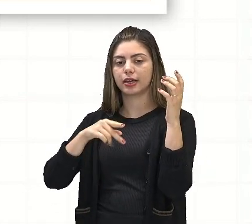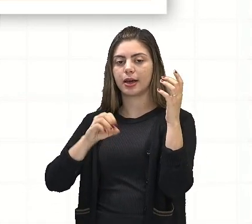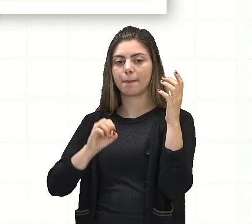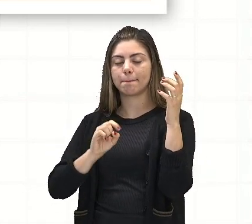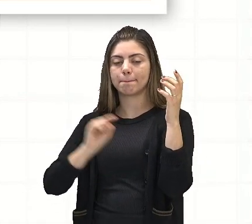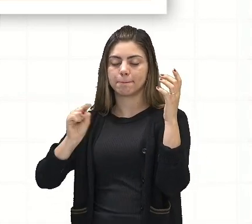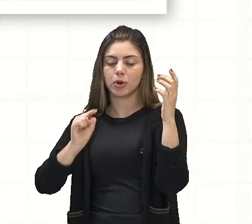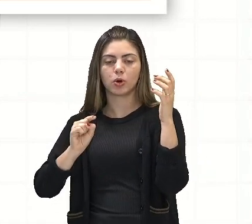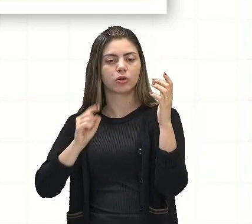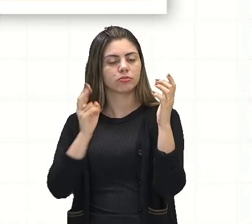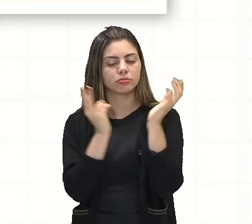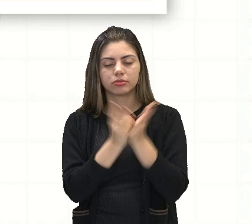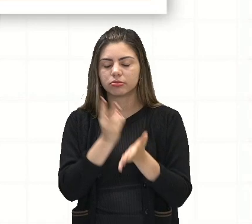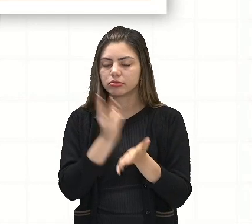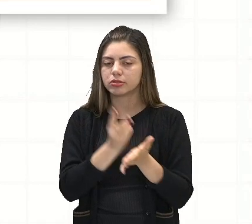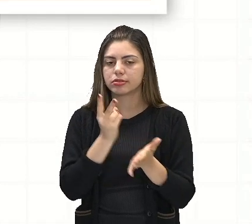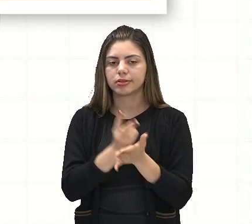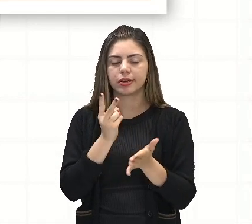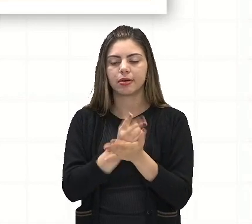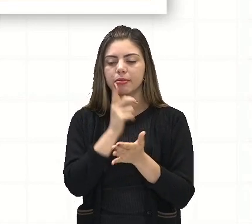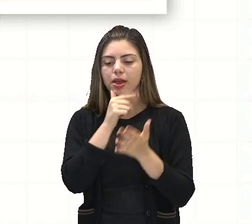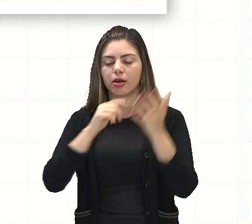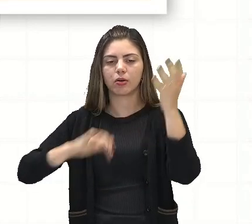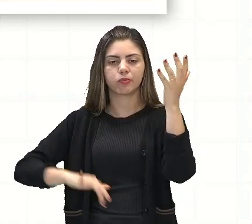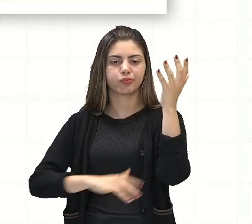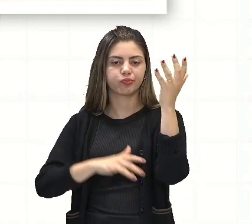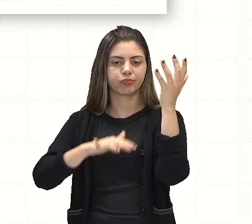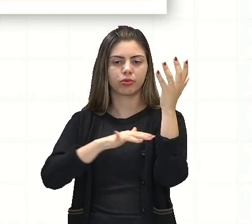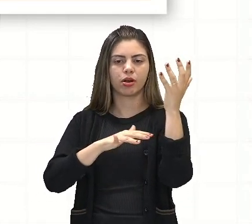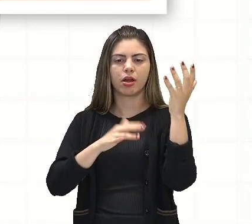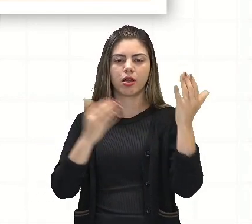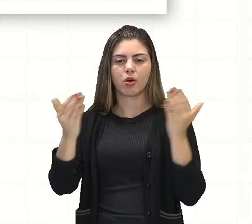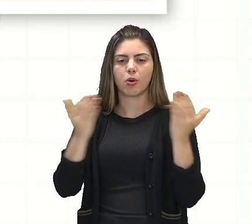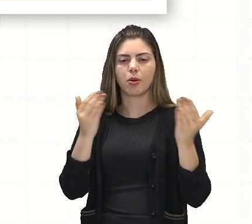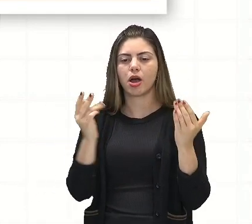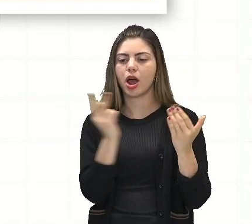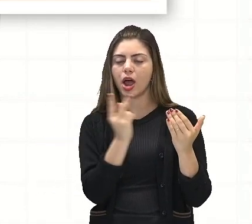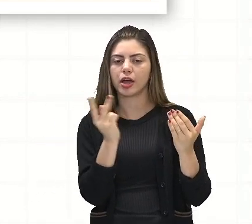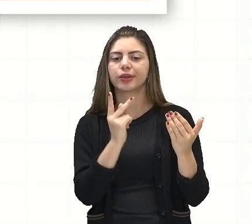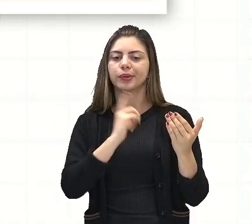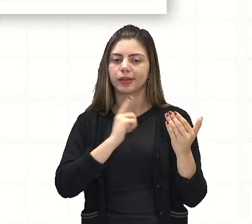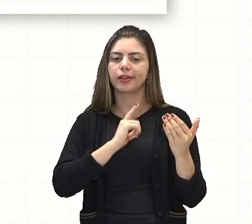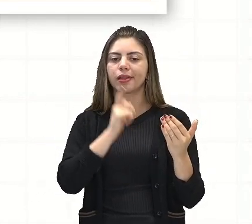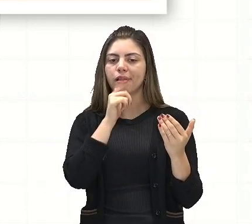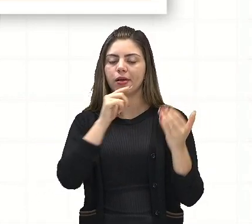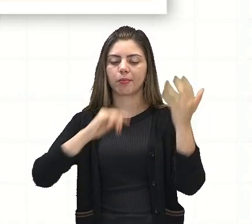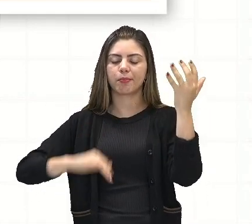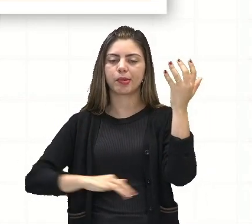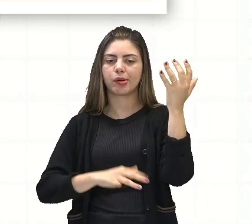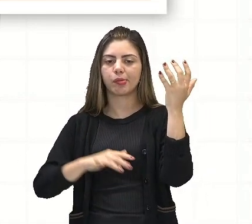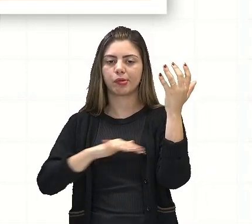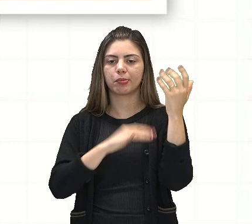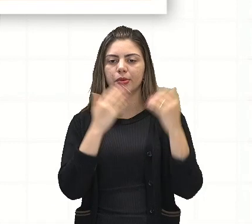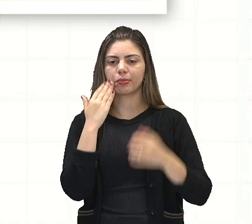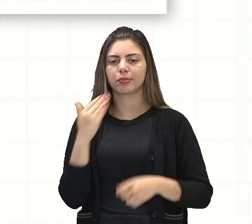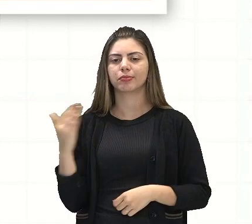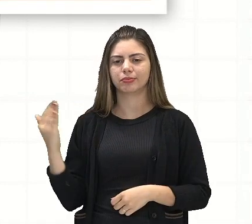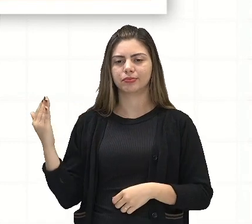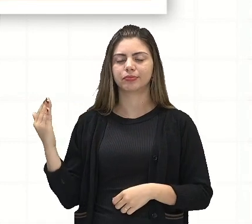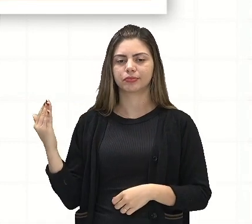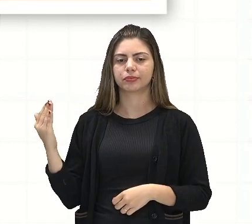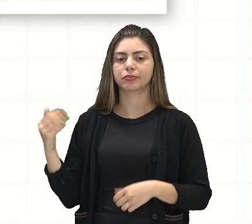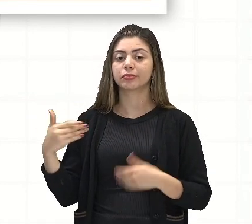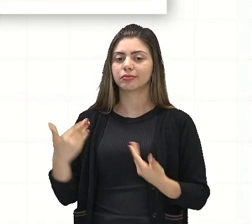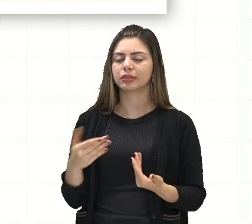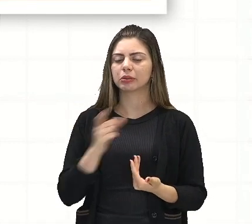duas imagens a mata de igapó ela está alagada. E ela vai servir ali de um vivedouro, né, para